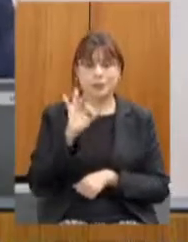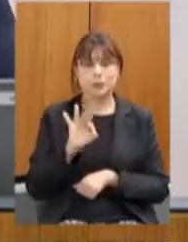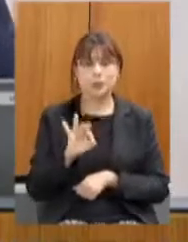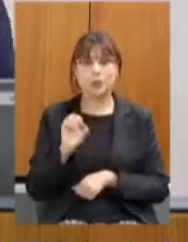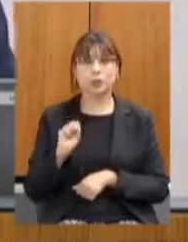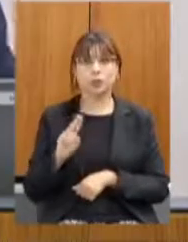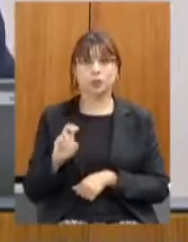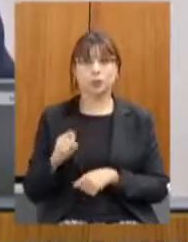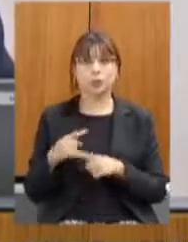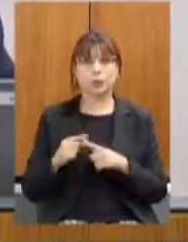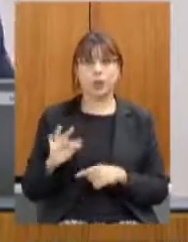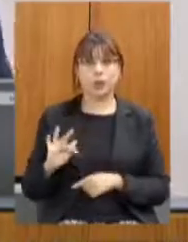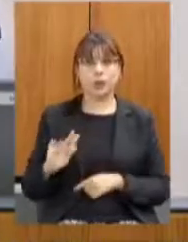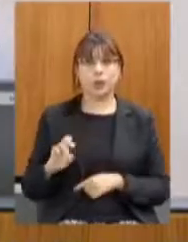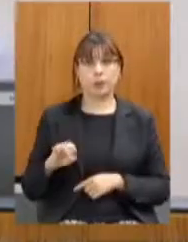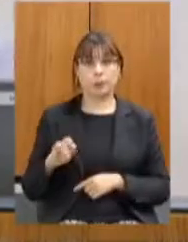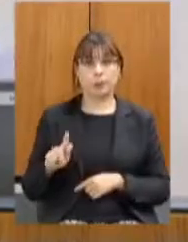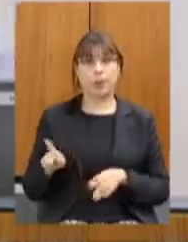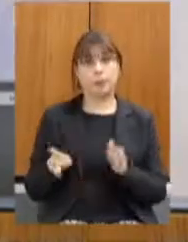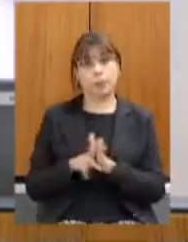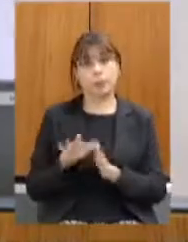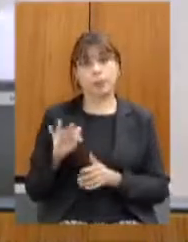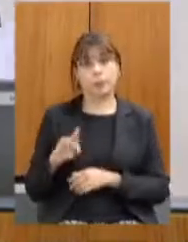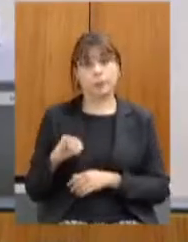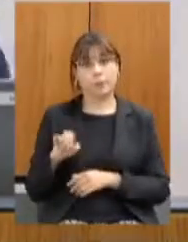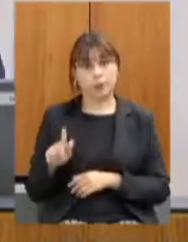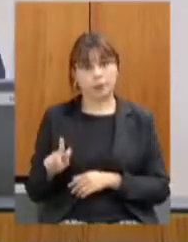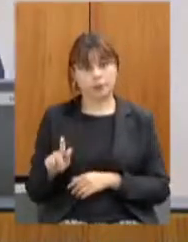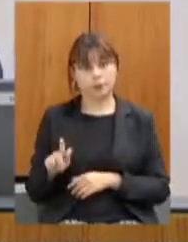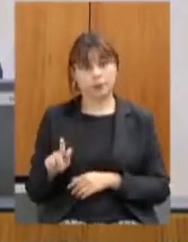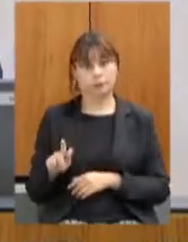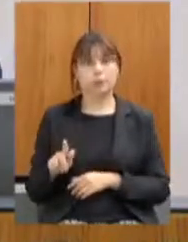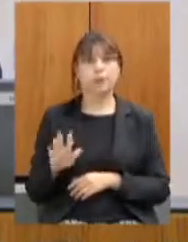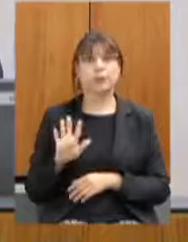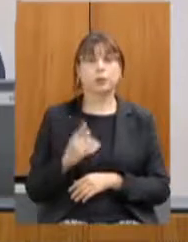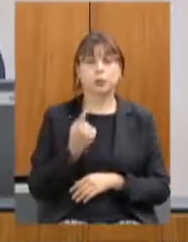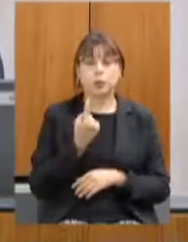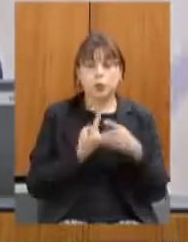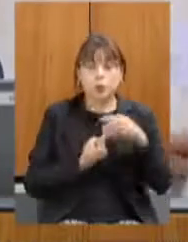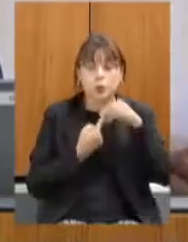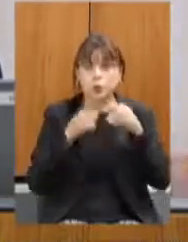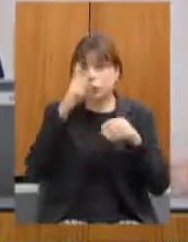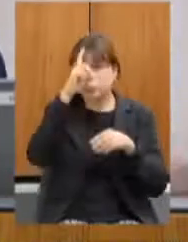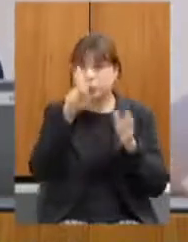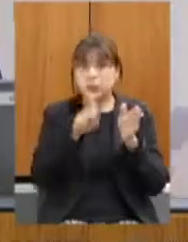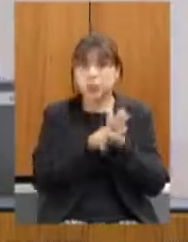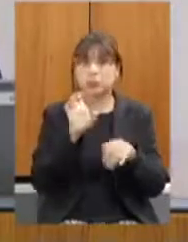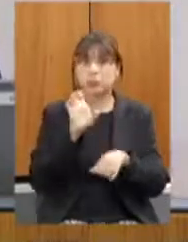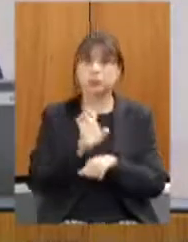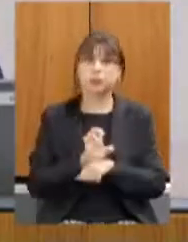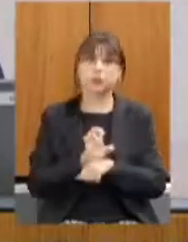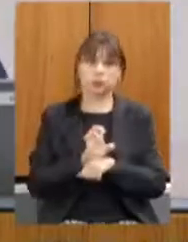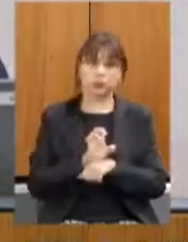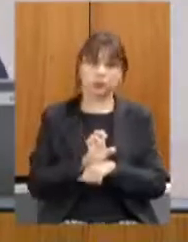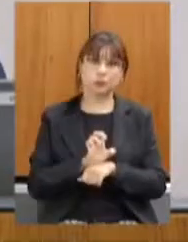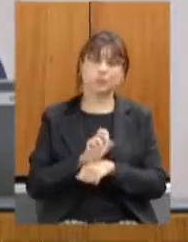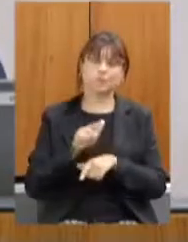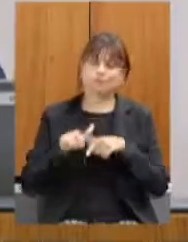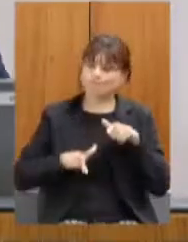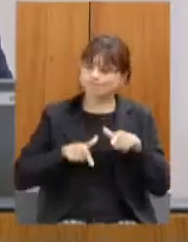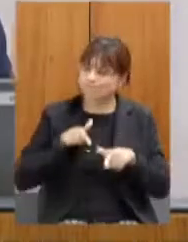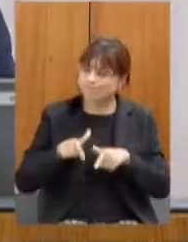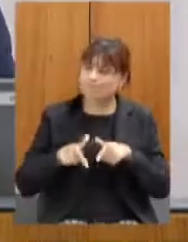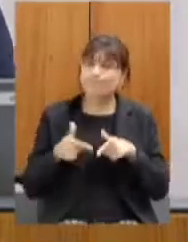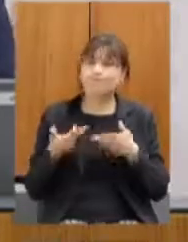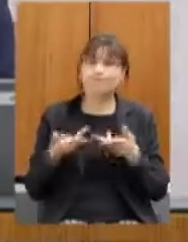fhemig que pertence a fhemig onde fica o Hospital do Estado efetivamente do estado que está aí prestando um grande serviço